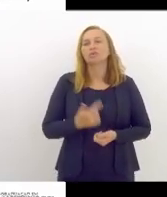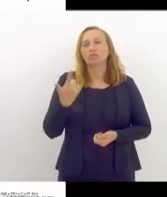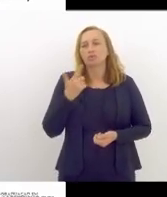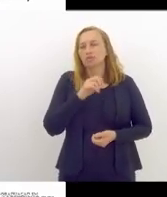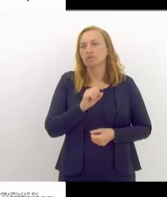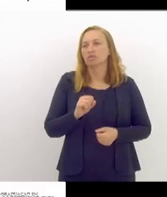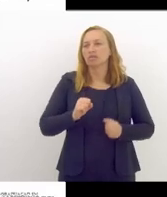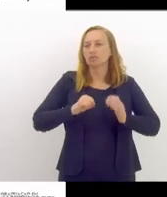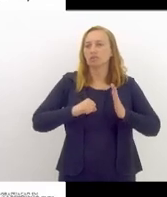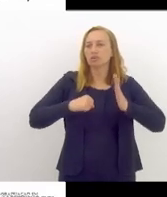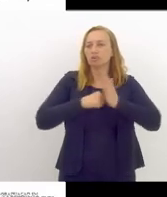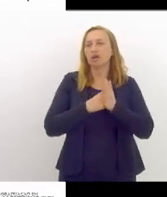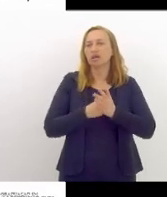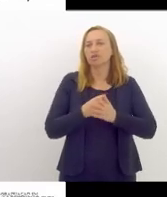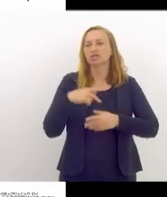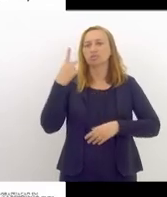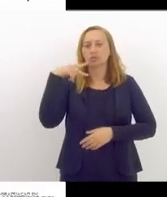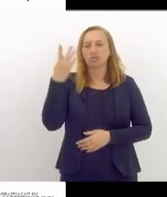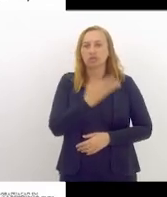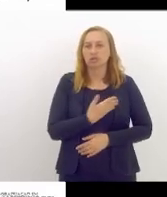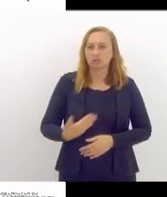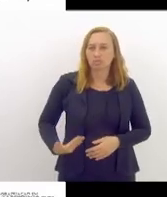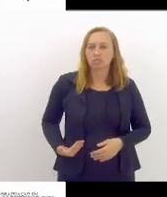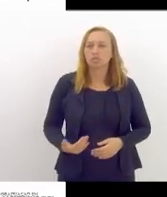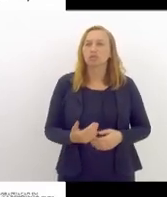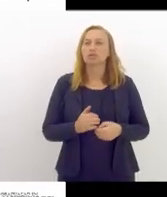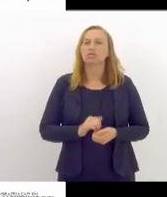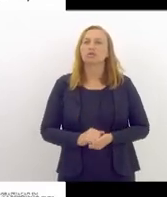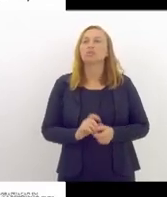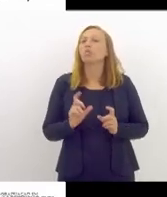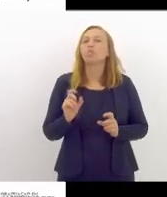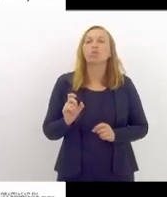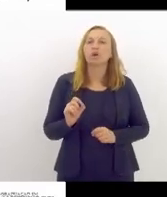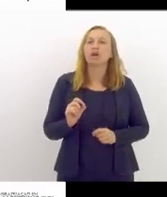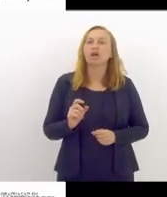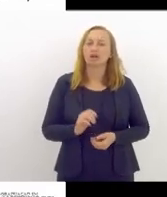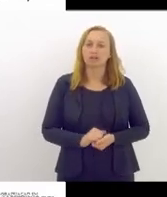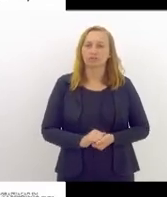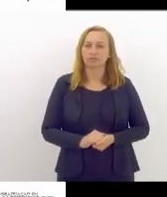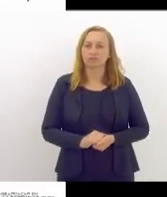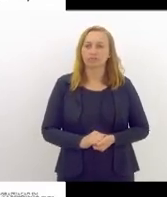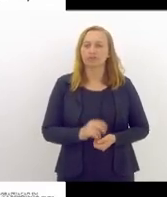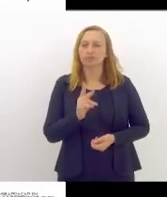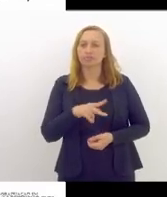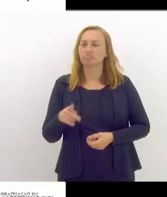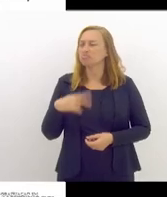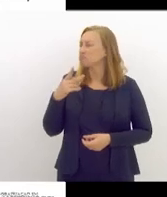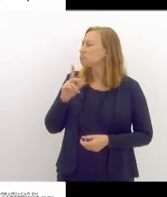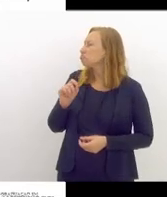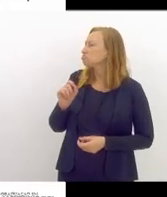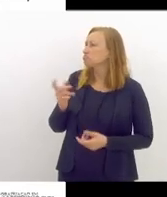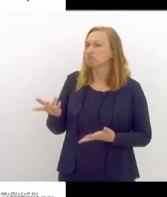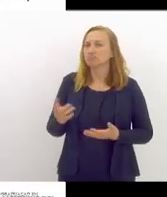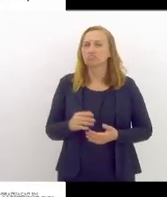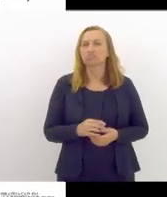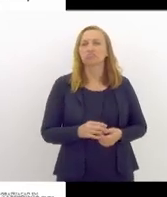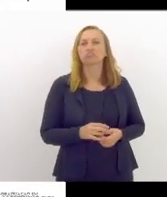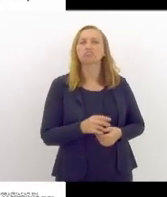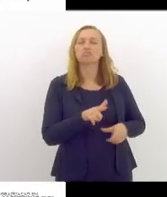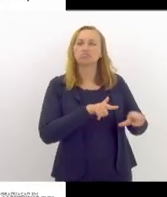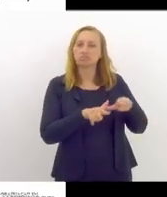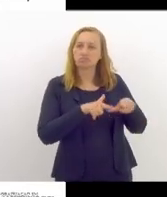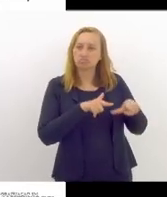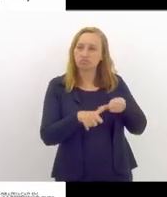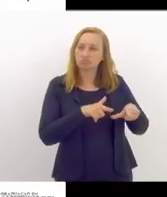fazer o impacto de políticas públicas então impacto em que que você tá chamando de impacto Professor impacto em na geração de